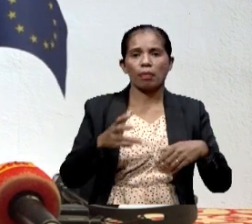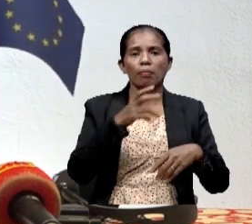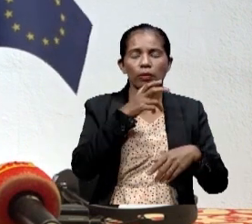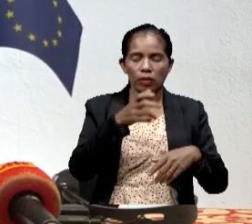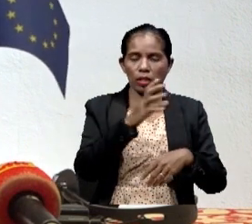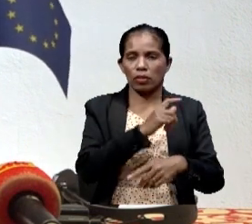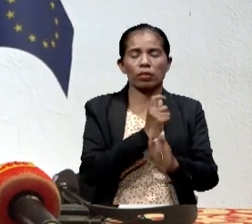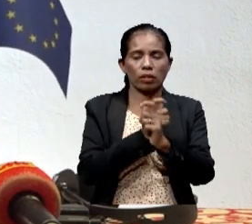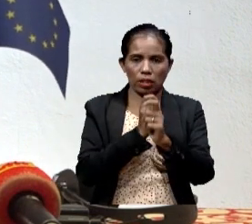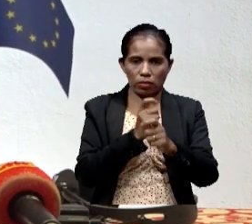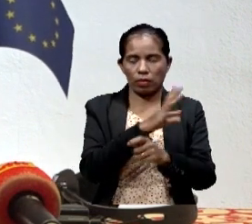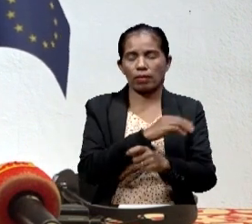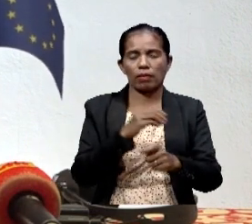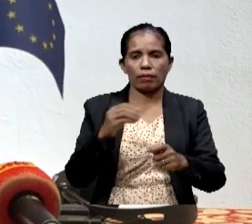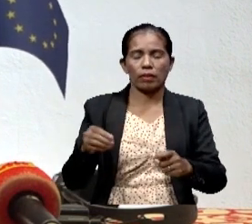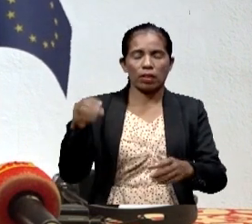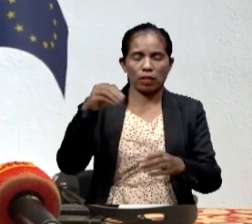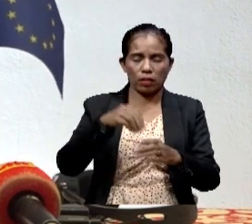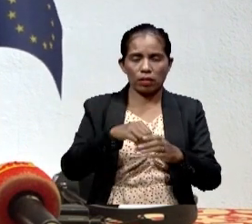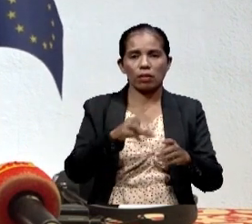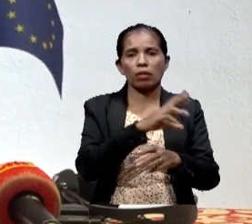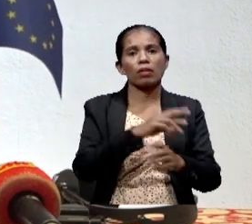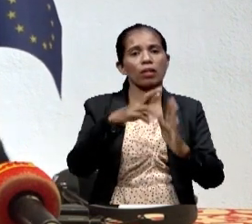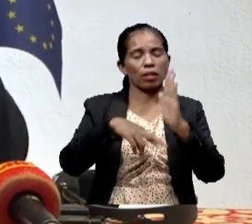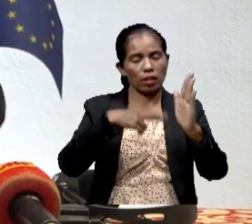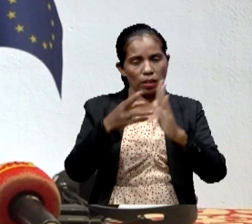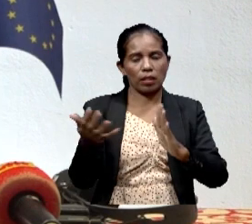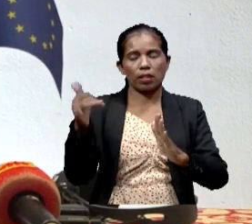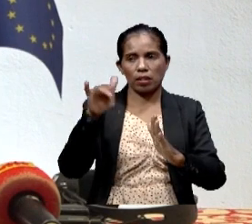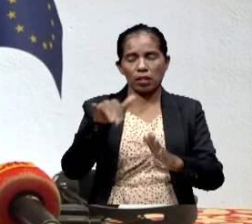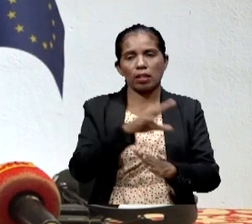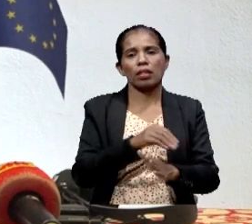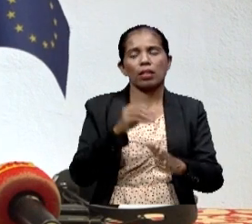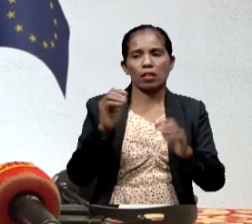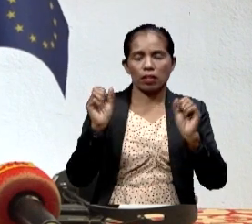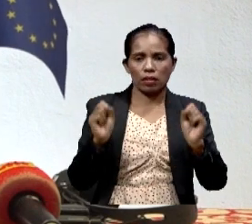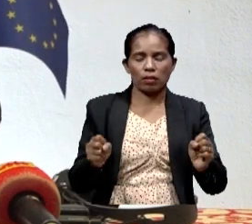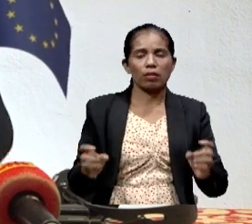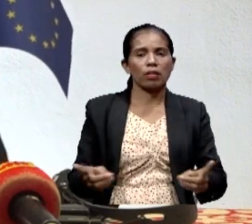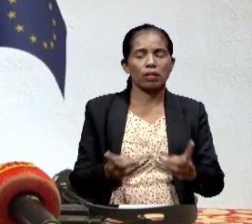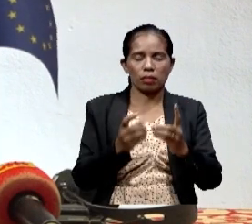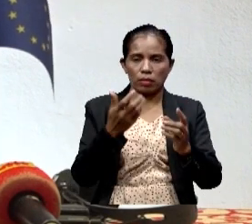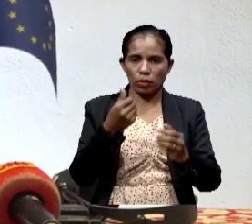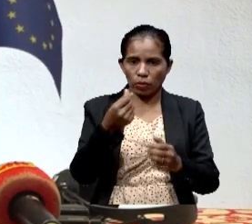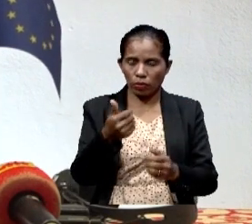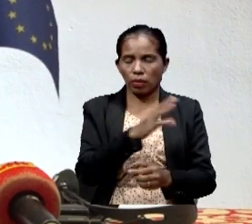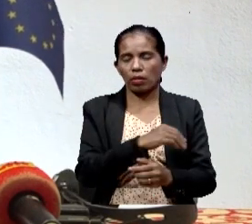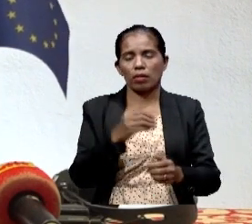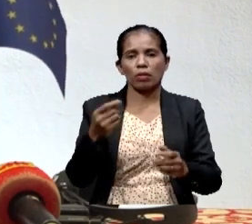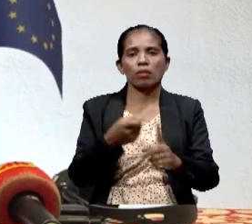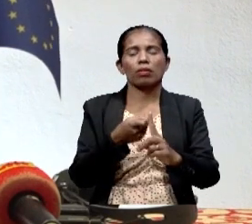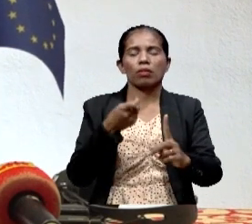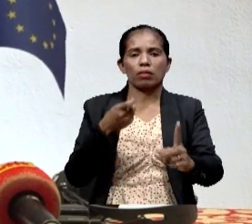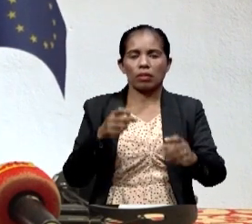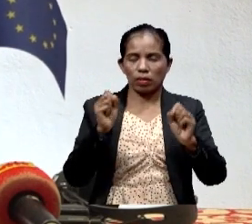Sim, reforma legal inclui introdução do regulamento CIRA, ho antecedência na TON, do ciclo eleitoral, ho